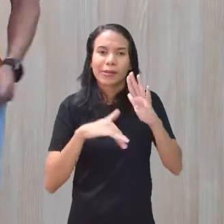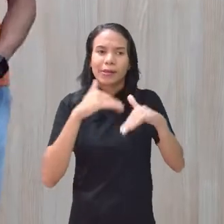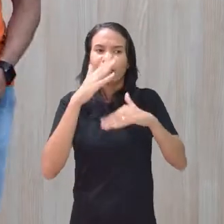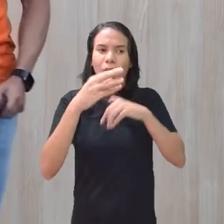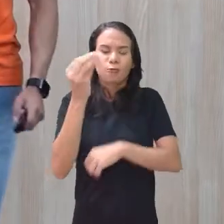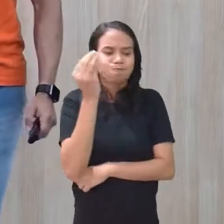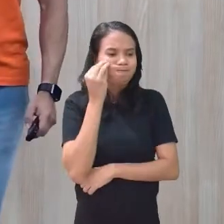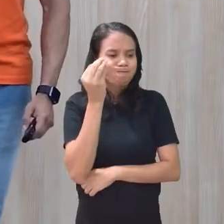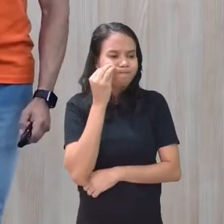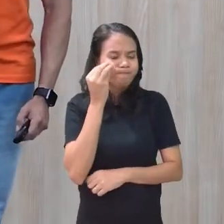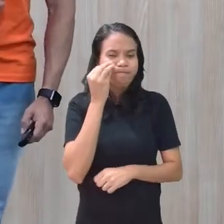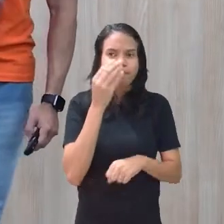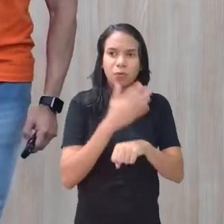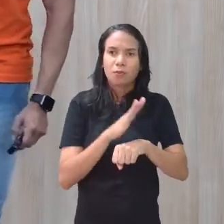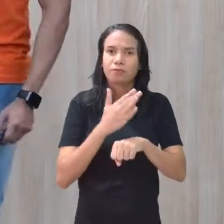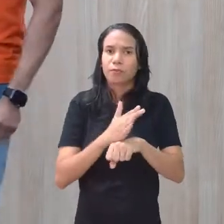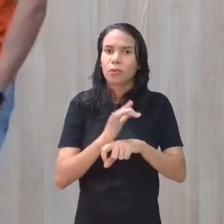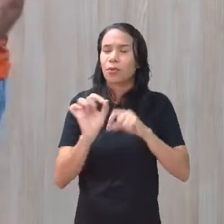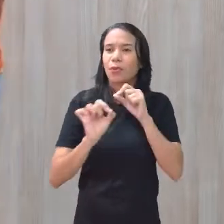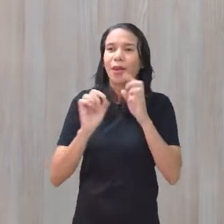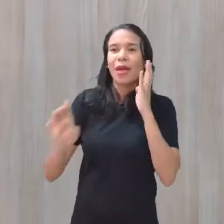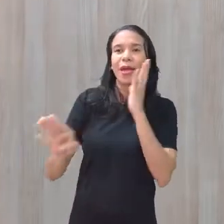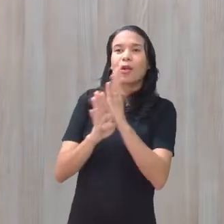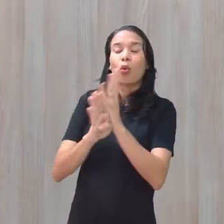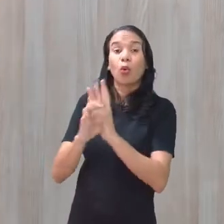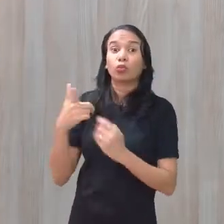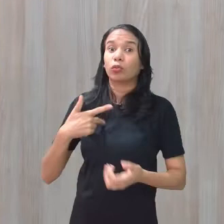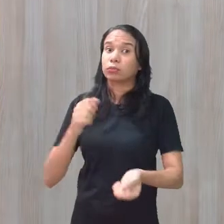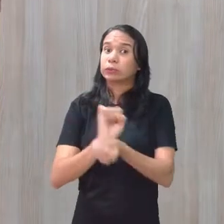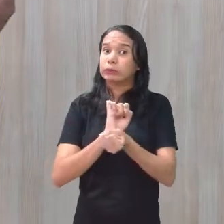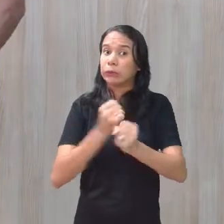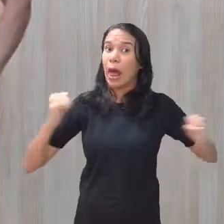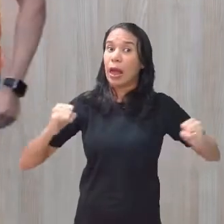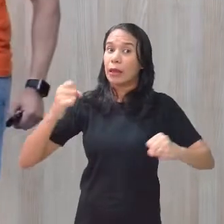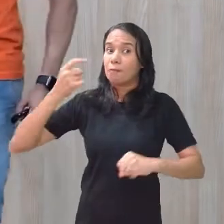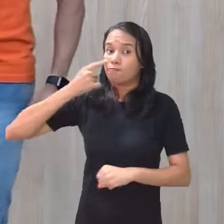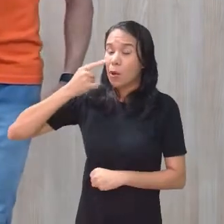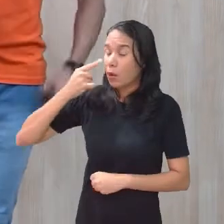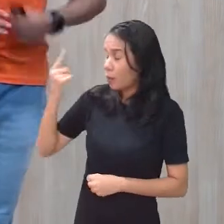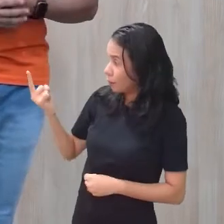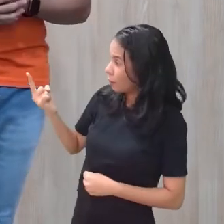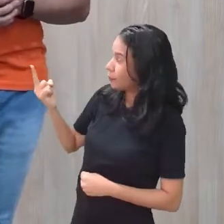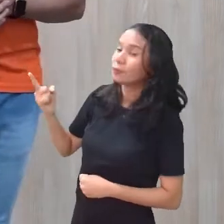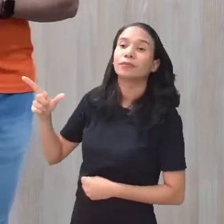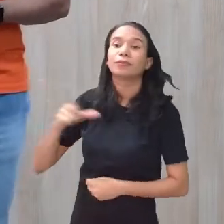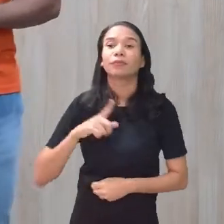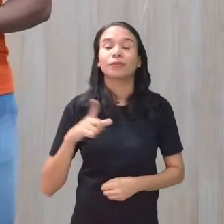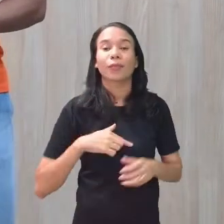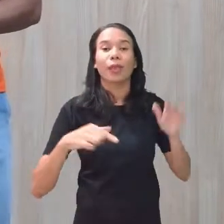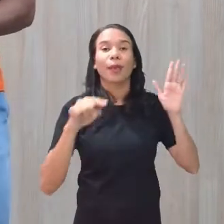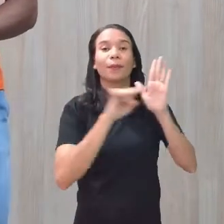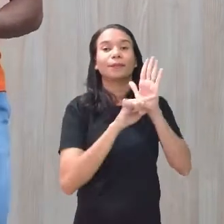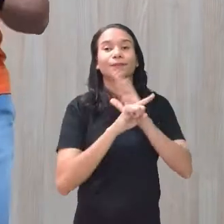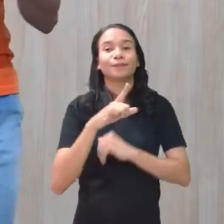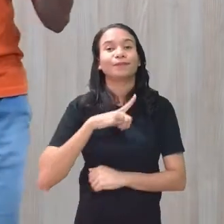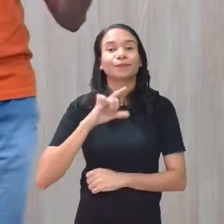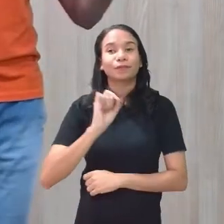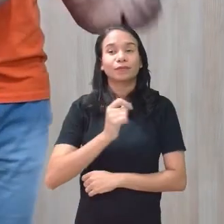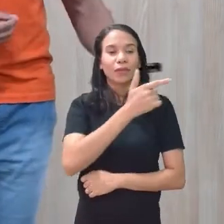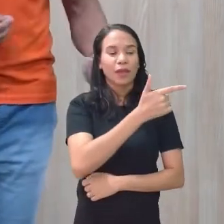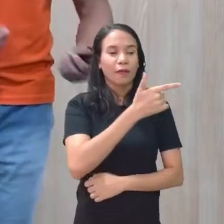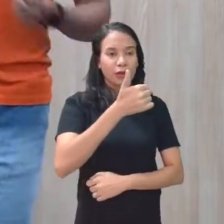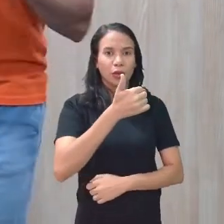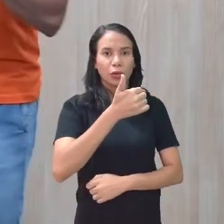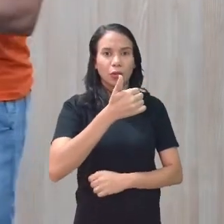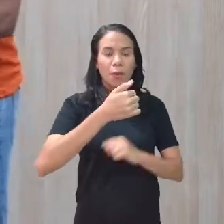de problemas, eles encontraram um problema gigante, como, por exemplo, essa subtração aí. Eu tenho